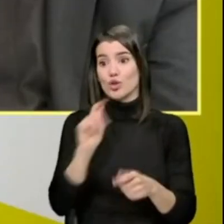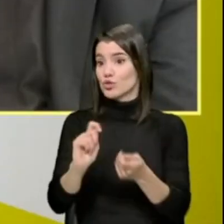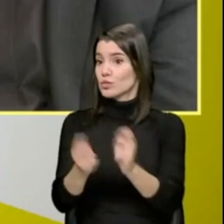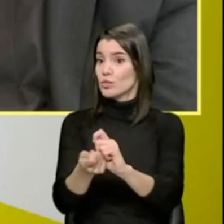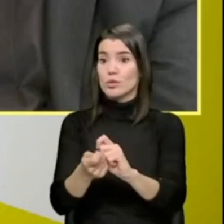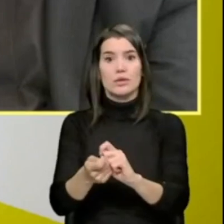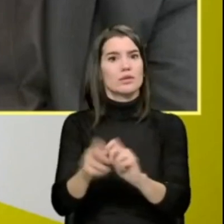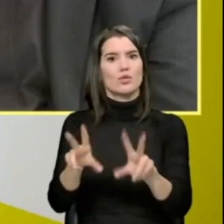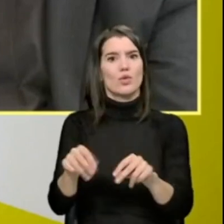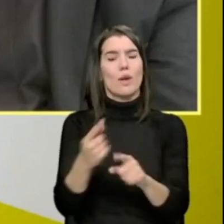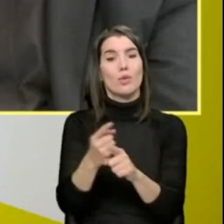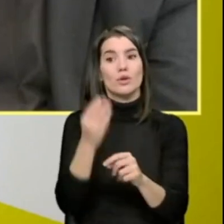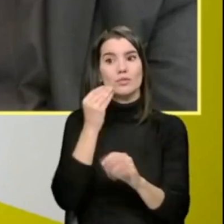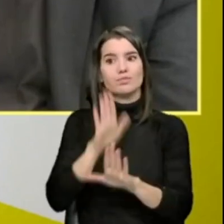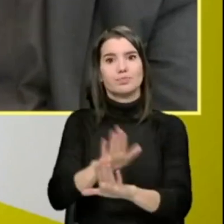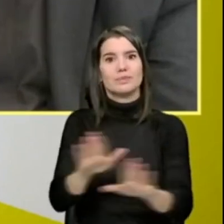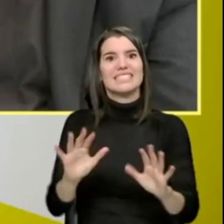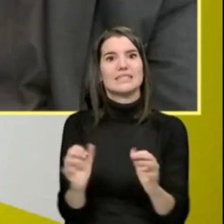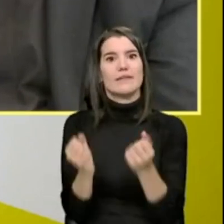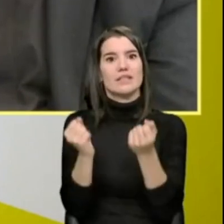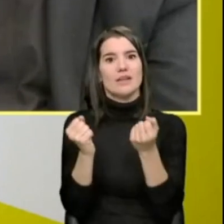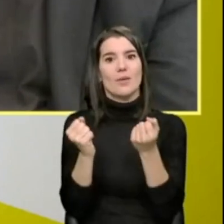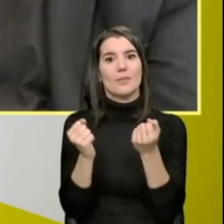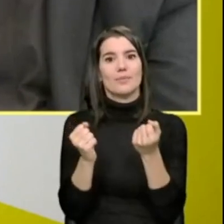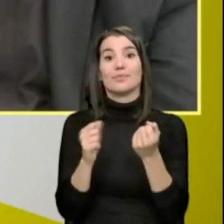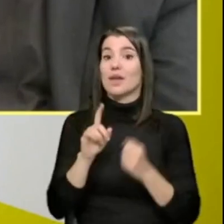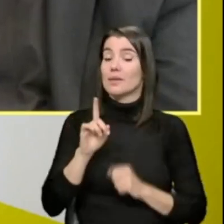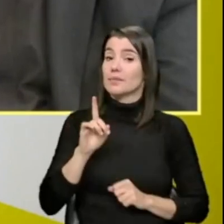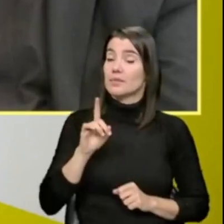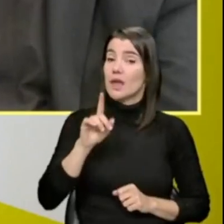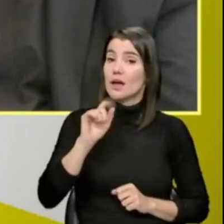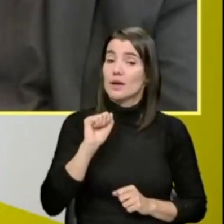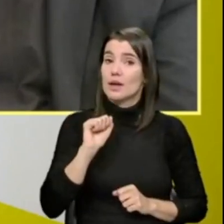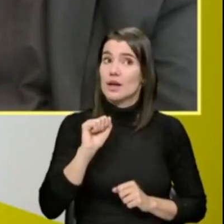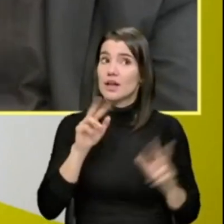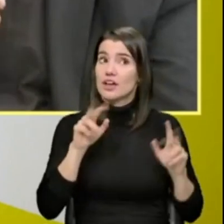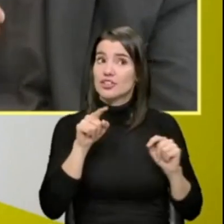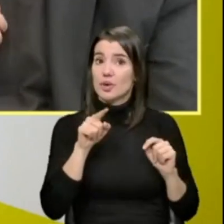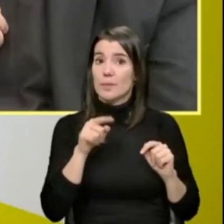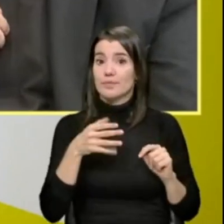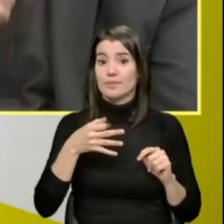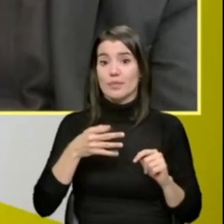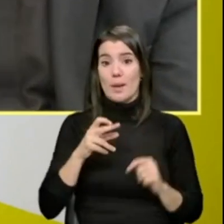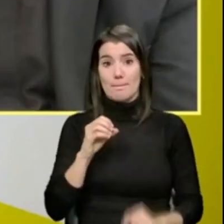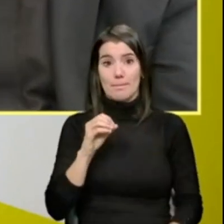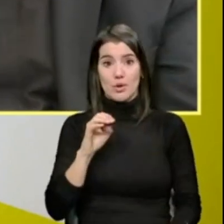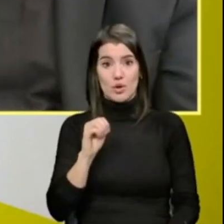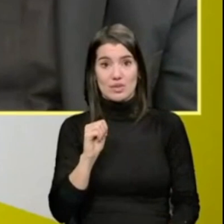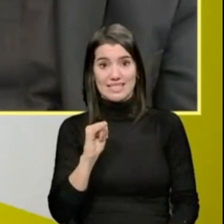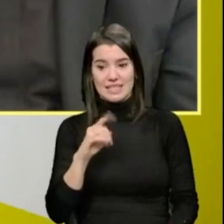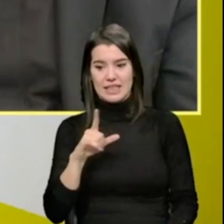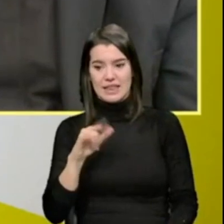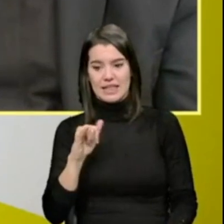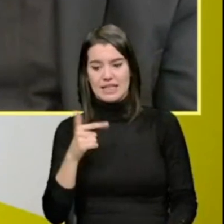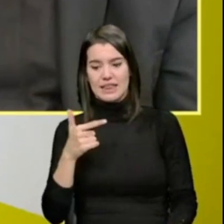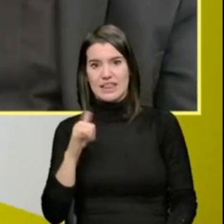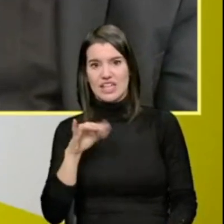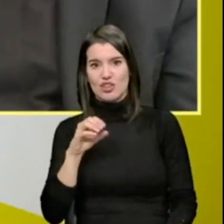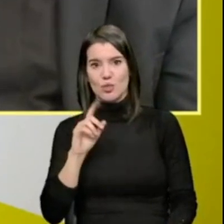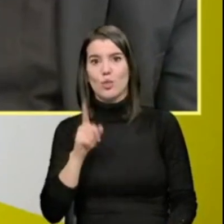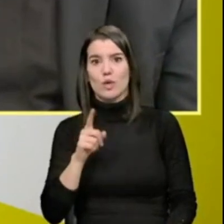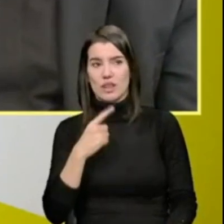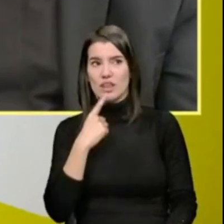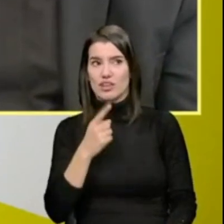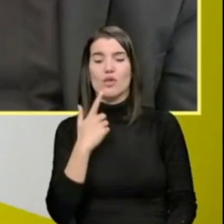salvação. Corrijo? Sim, a questão do proselitismo para nós é interpretado sempre muito como não se pode